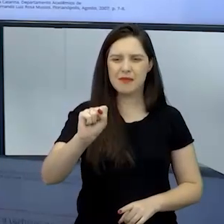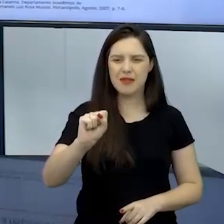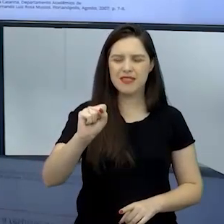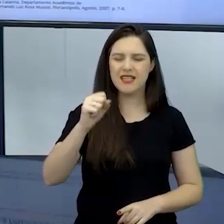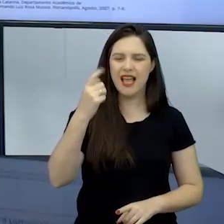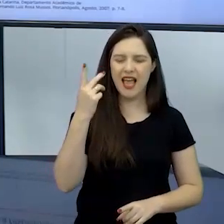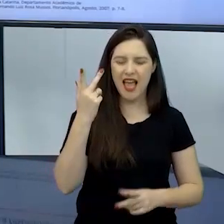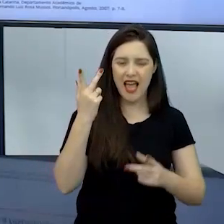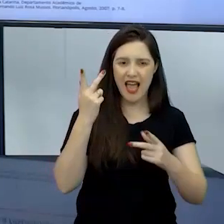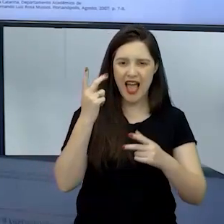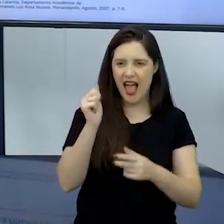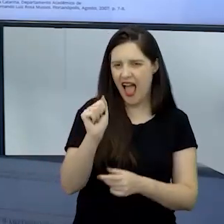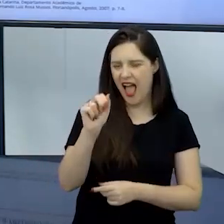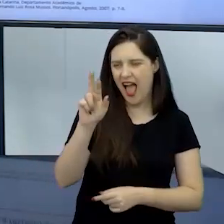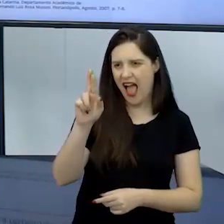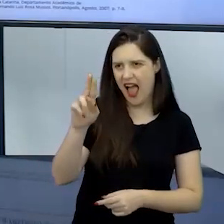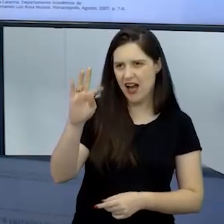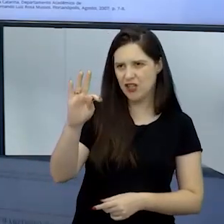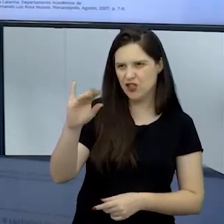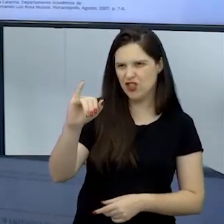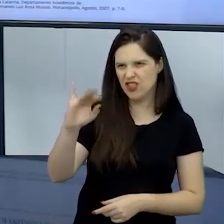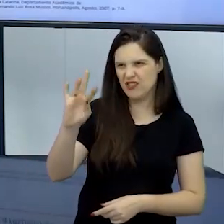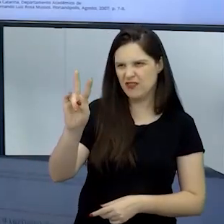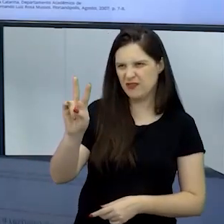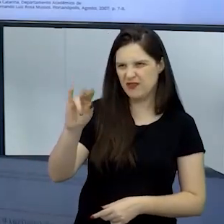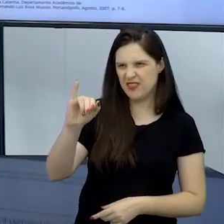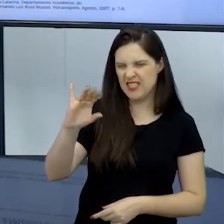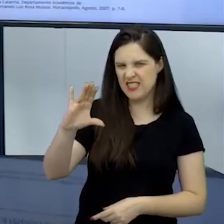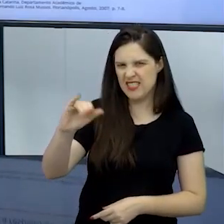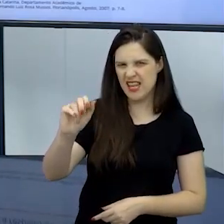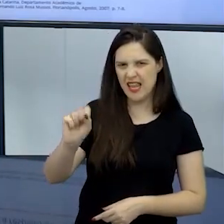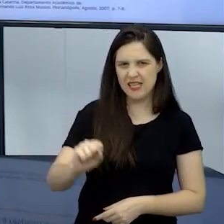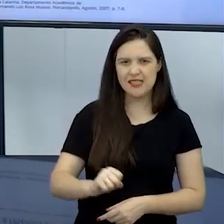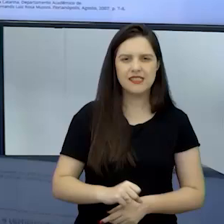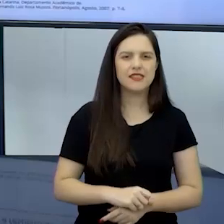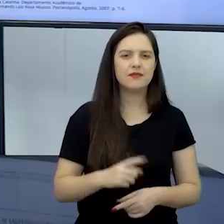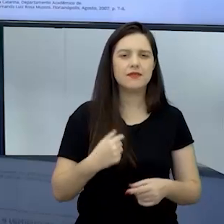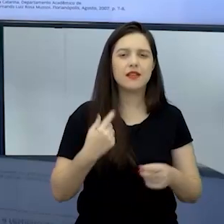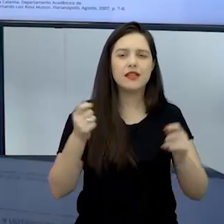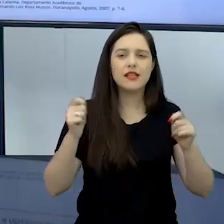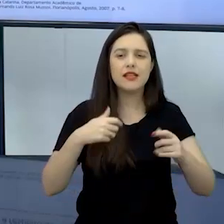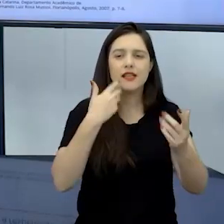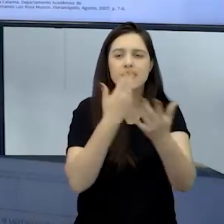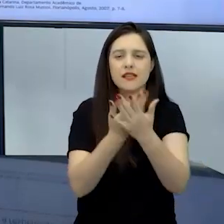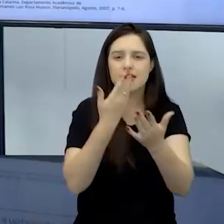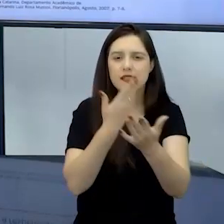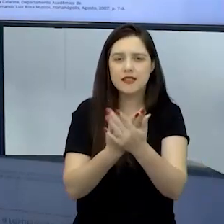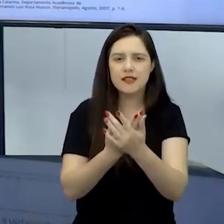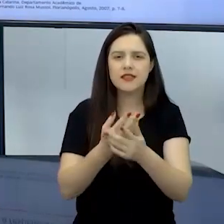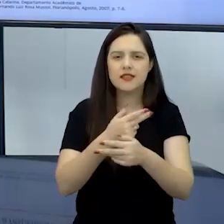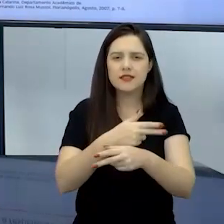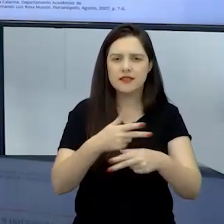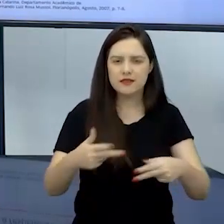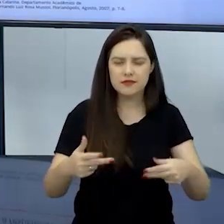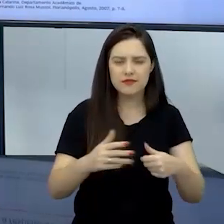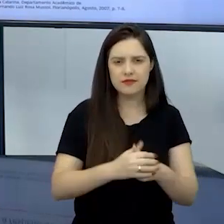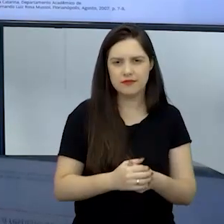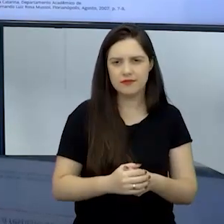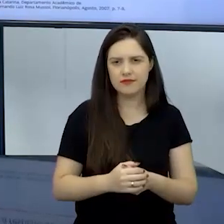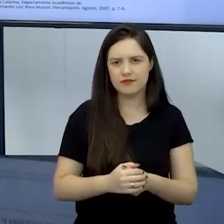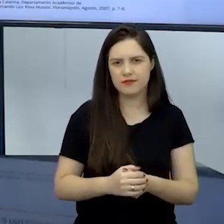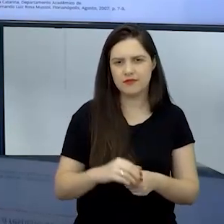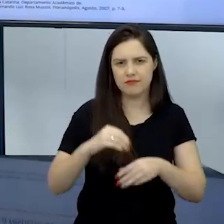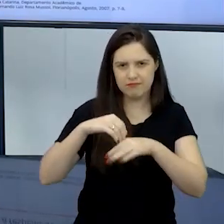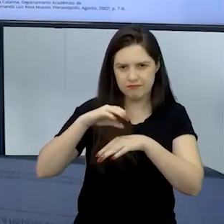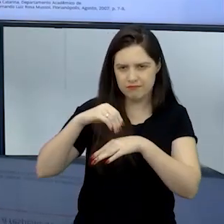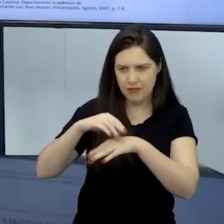produz nos laboratórios, né? Ímãs aí que a gente pode produzir aí no laboratório, e aí você pode aumentar até essa força de atração e repulsão aí de